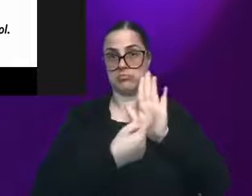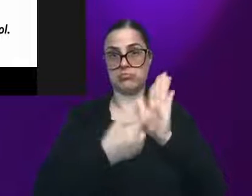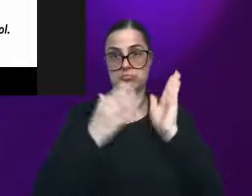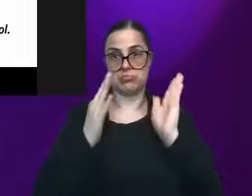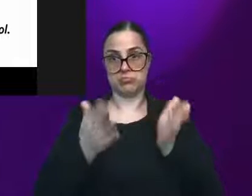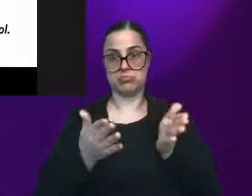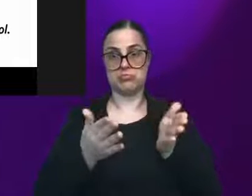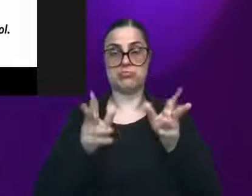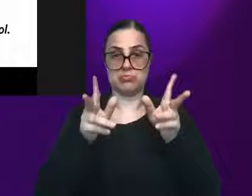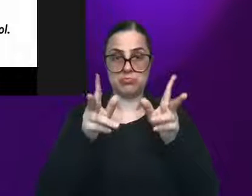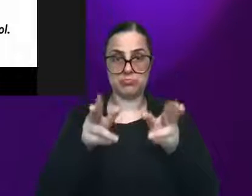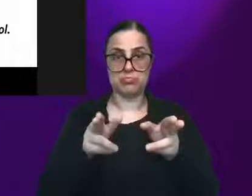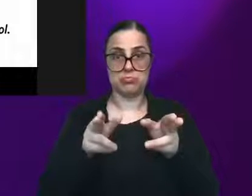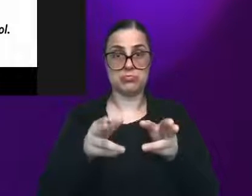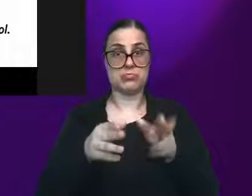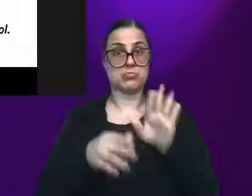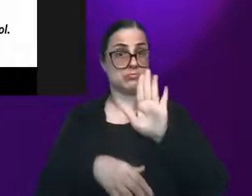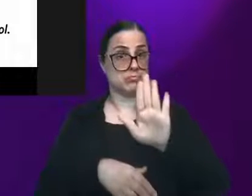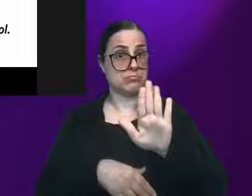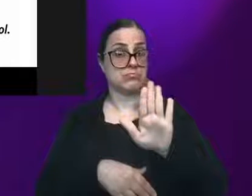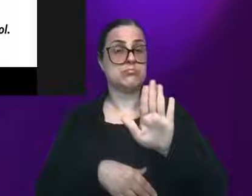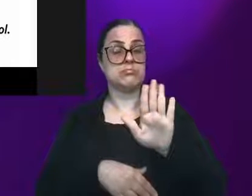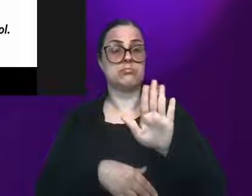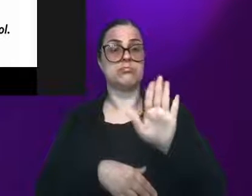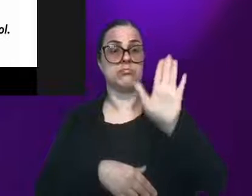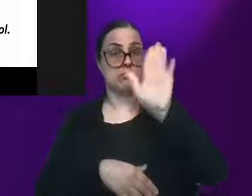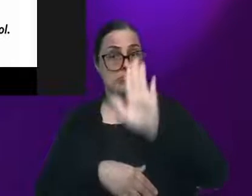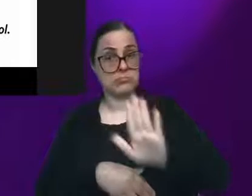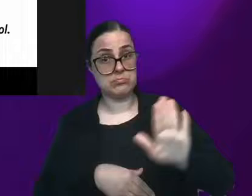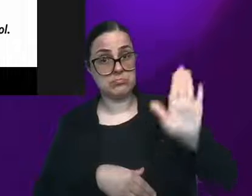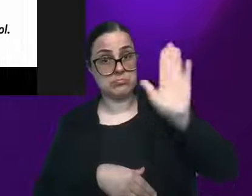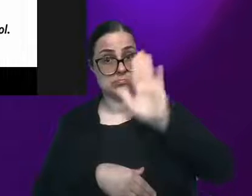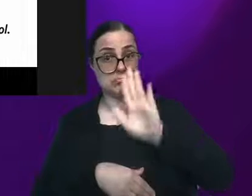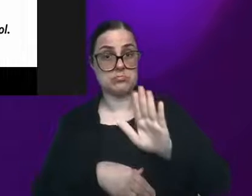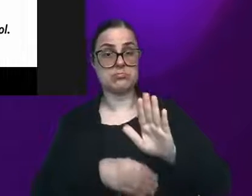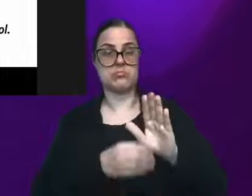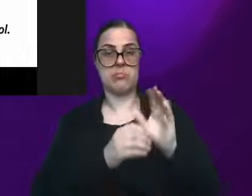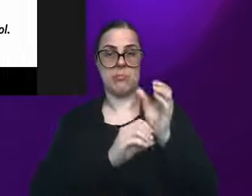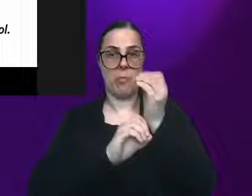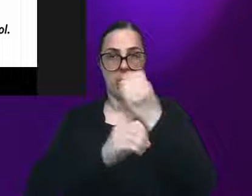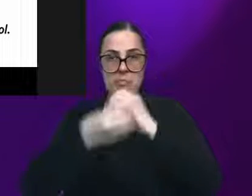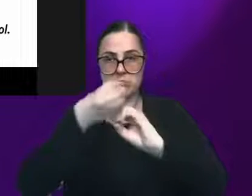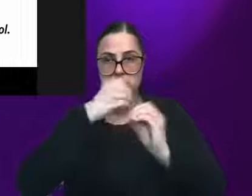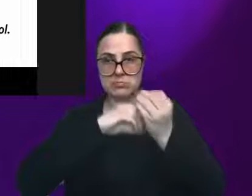nível molecular, acontece que na superfície das células, nós temos essas